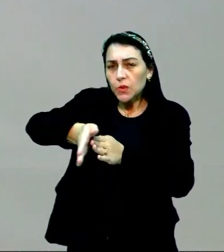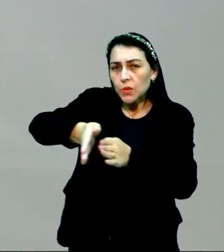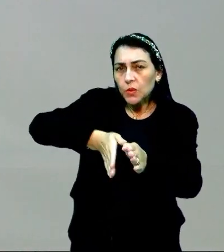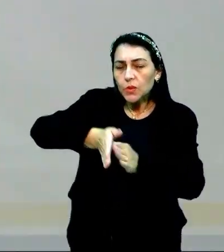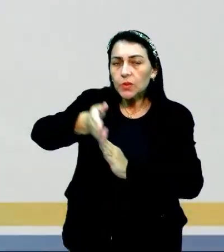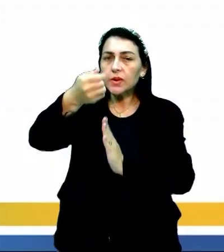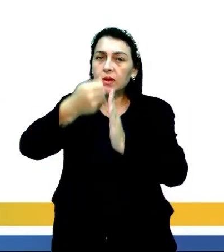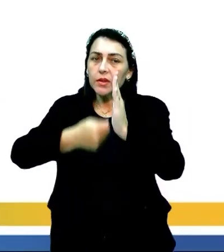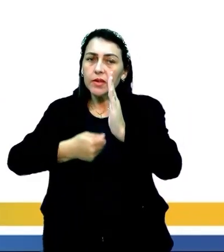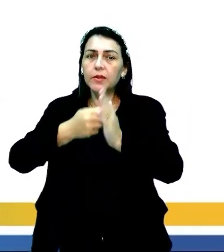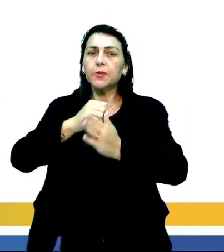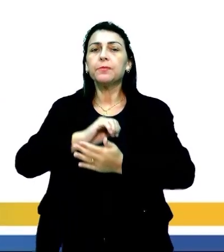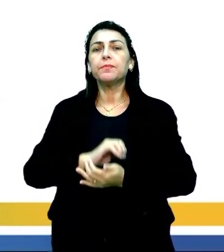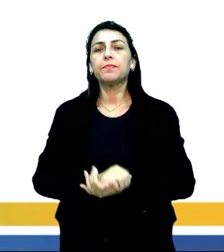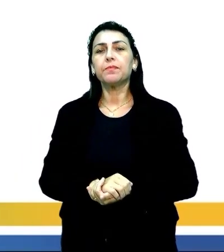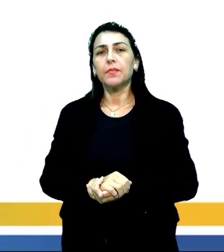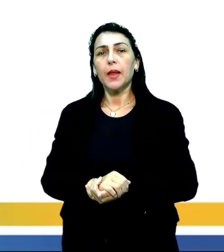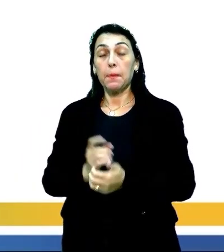instruções da redação.